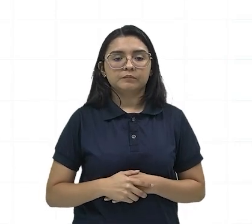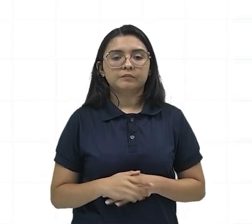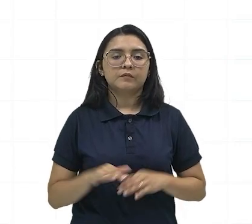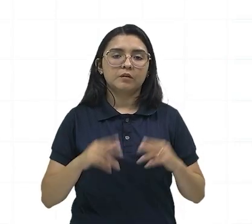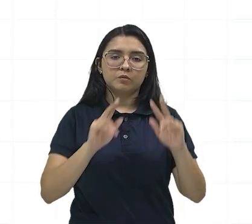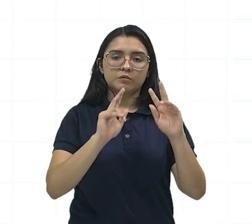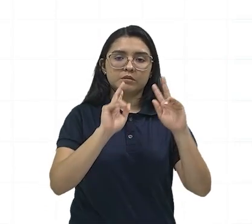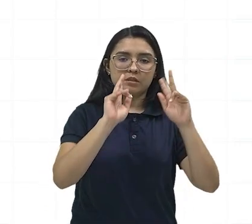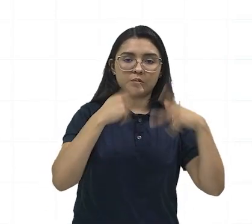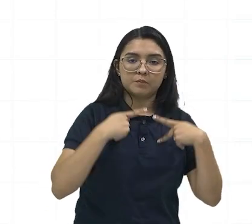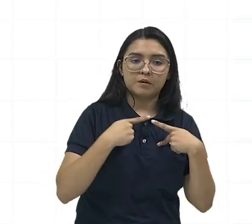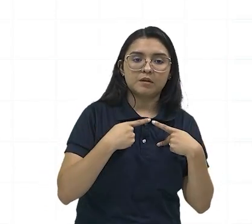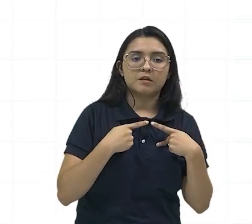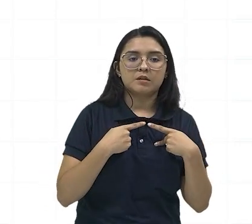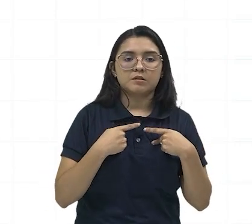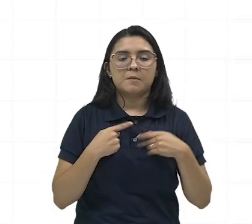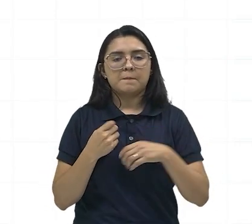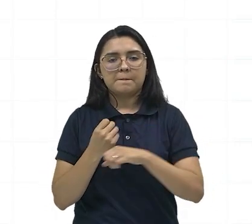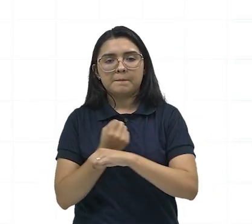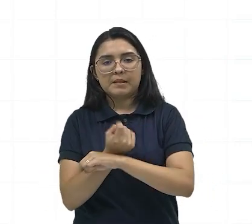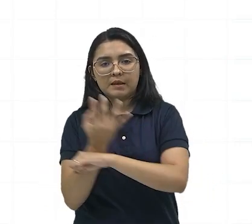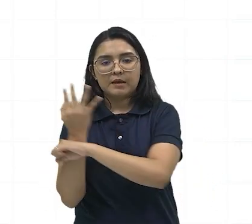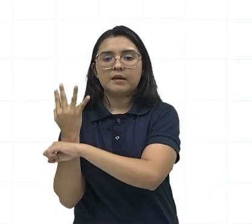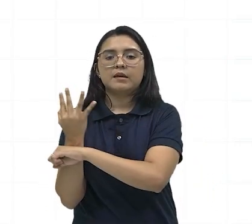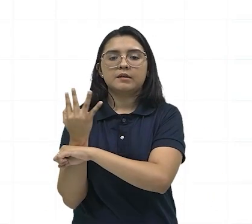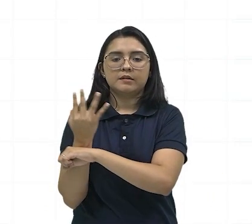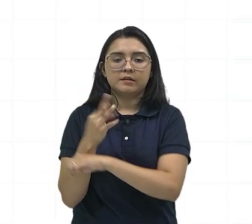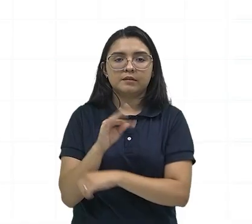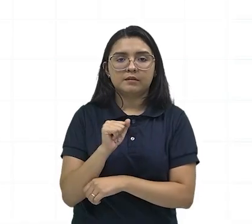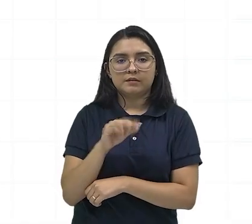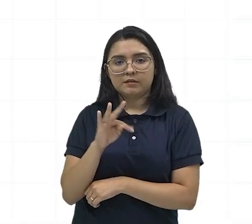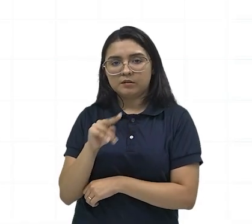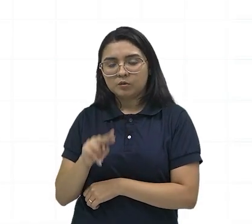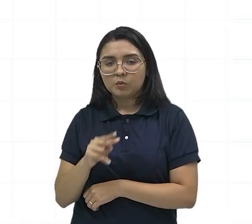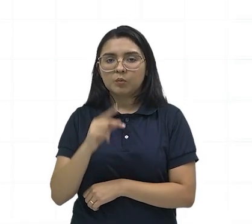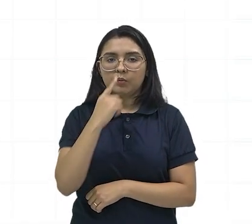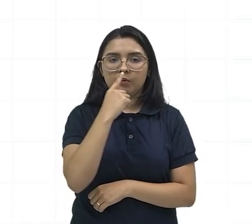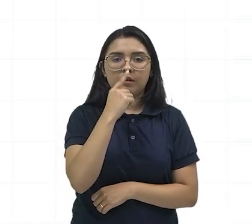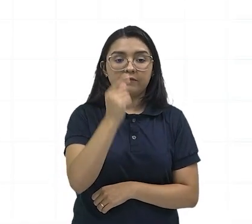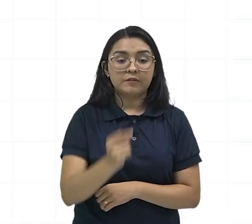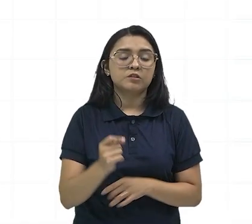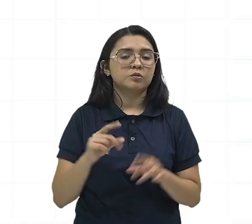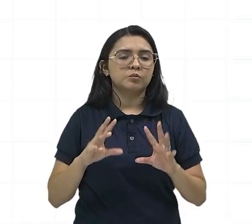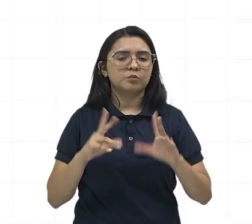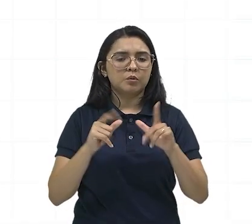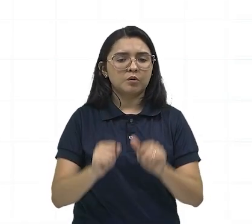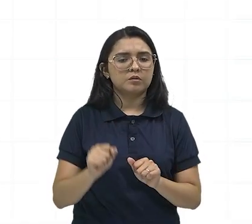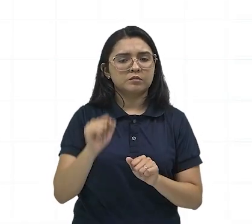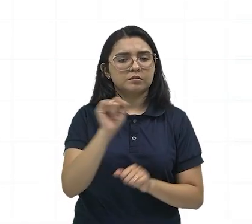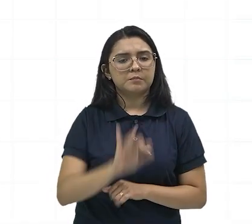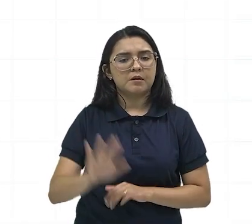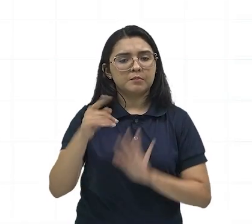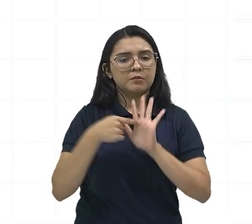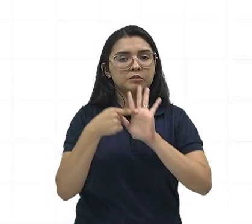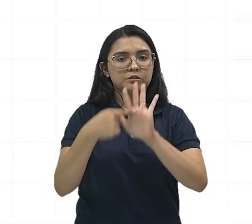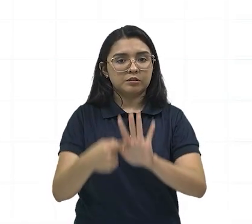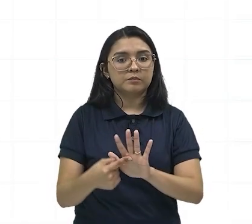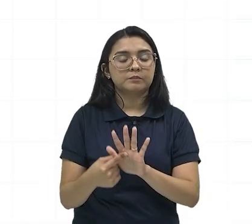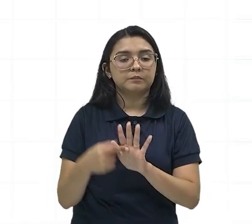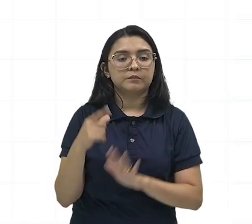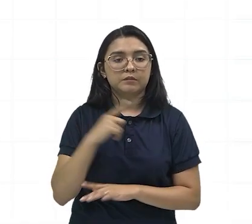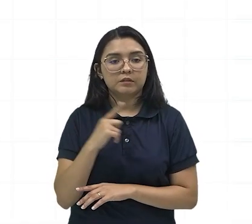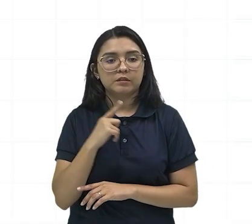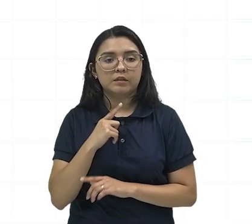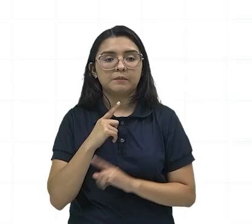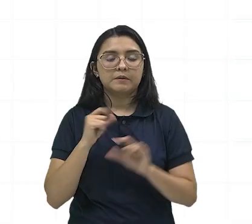seres humanos, baleias, os tatus, elefantes, todos esses que nós estamos vendo aí na tela, eles